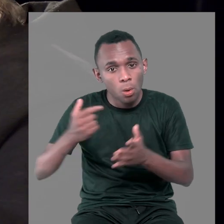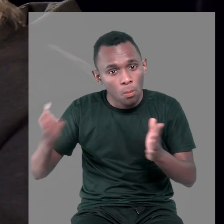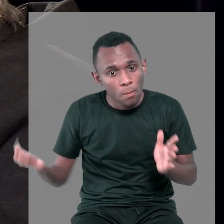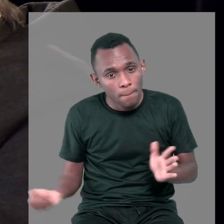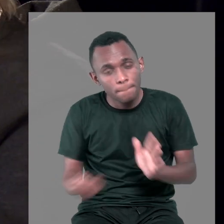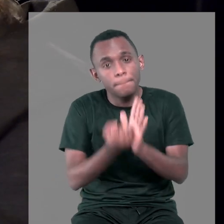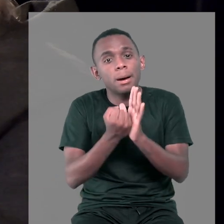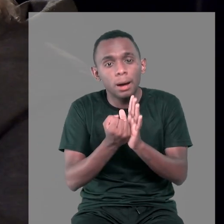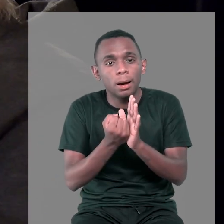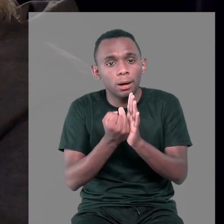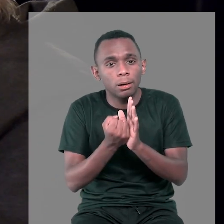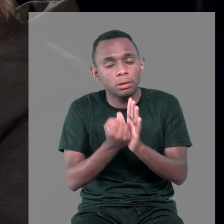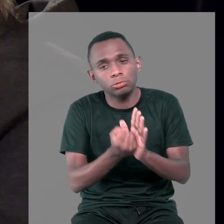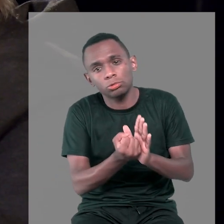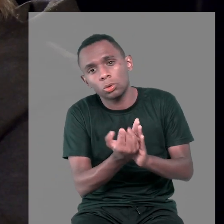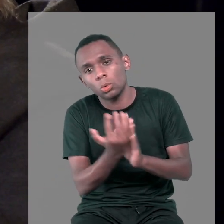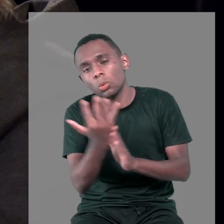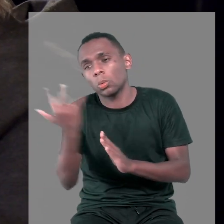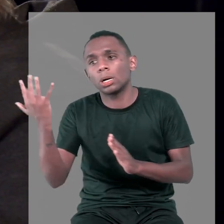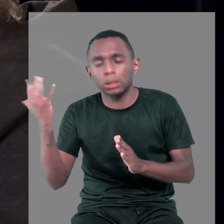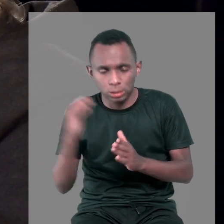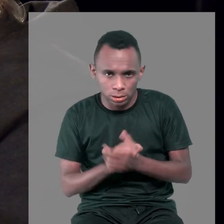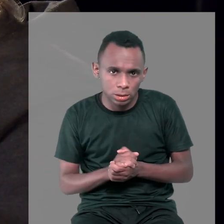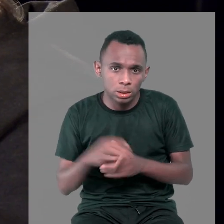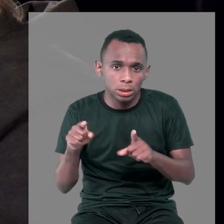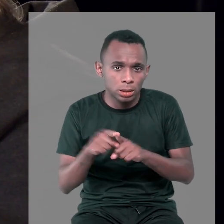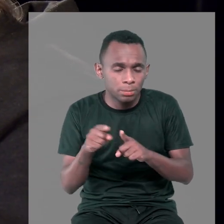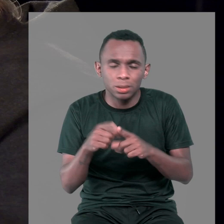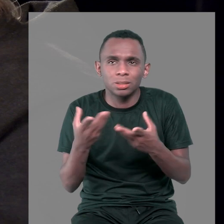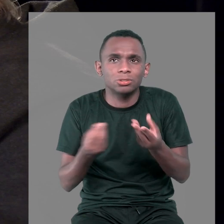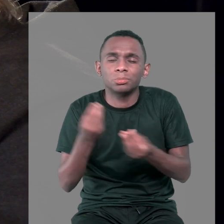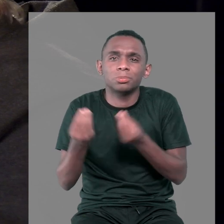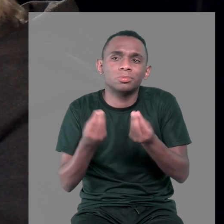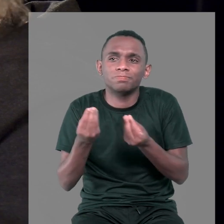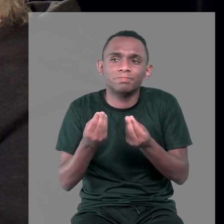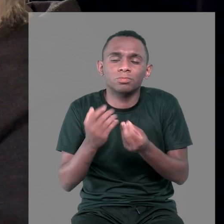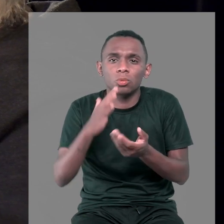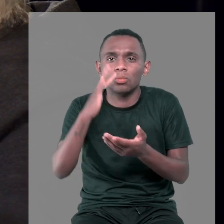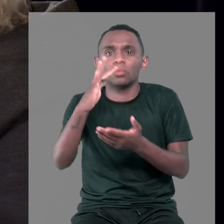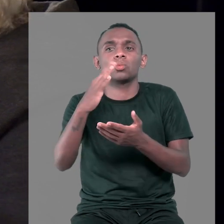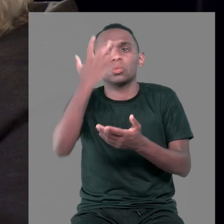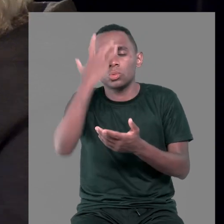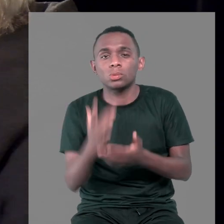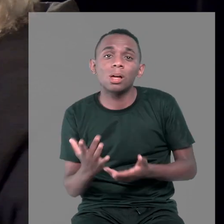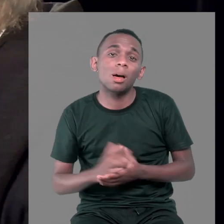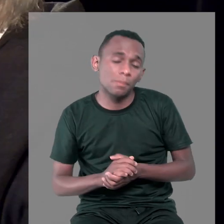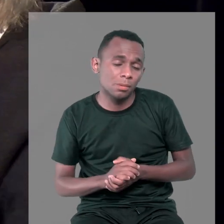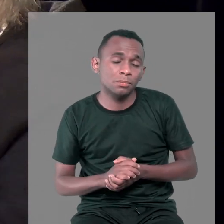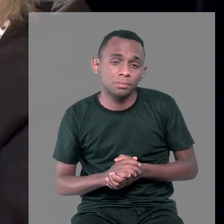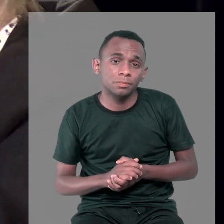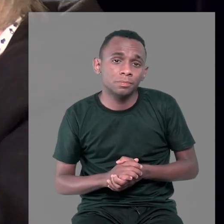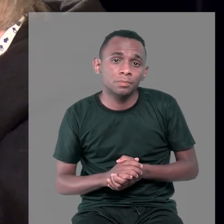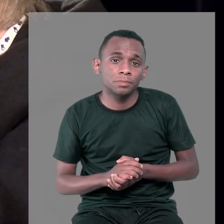eu leio Arendt, que, aliás, era um leitor de Arendt, que é Claude Lefort. As democracias modernas são marcadas pela